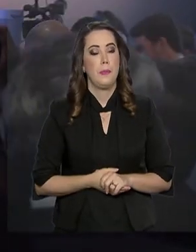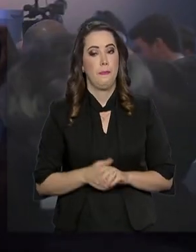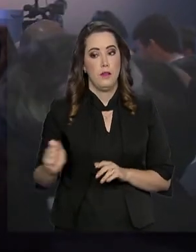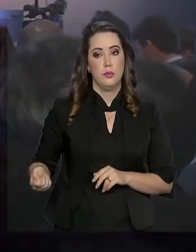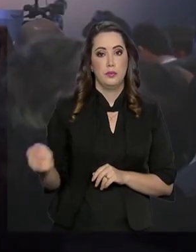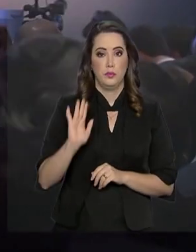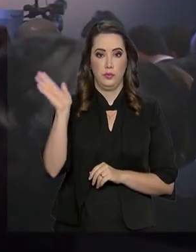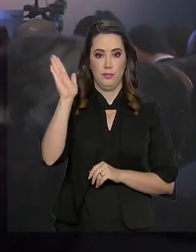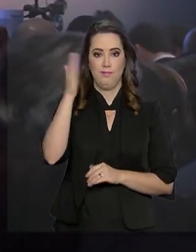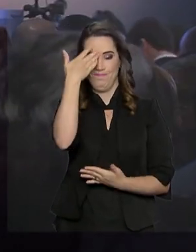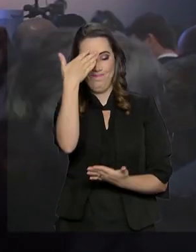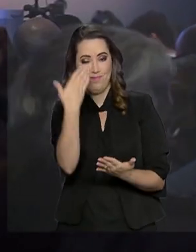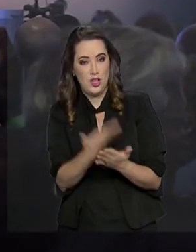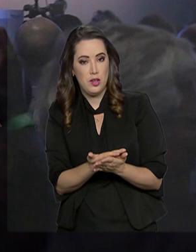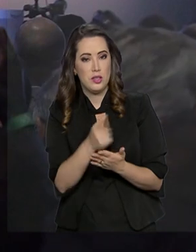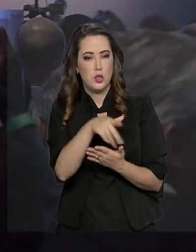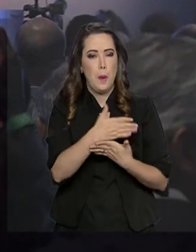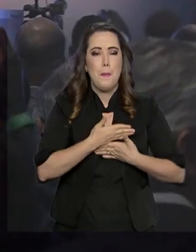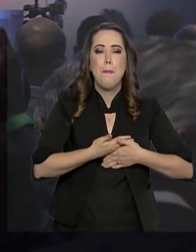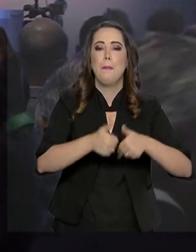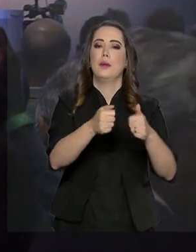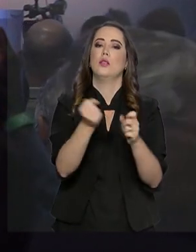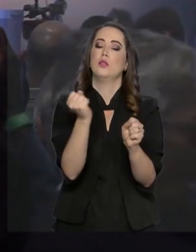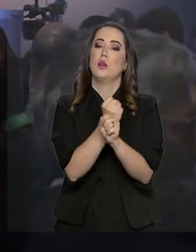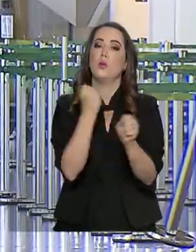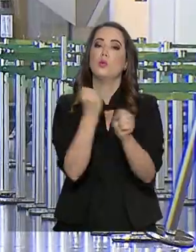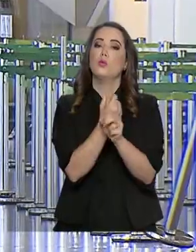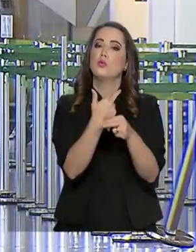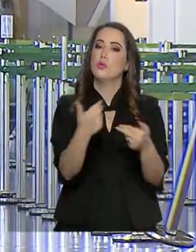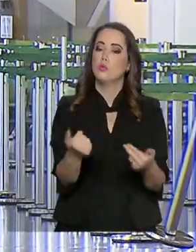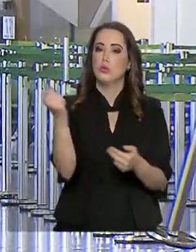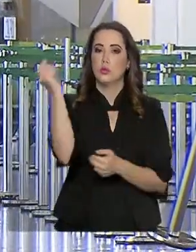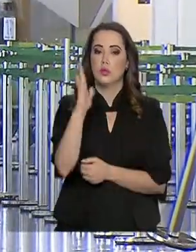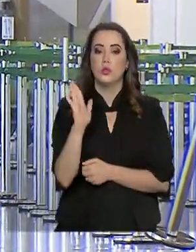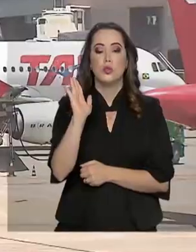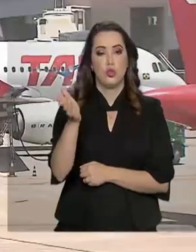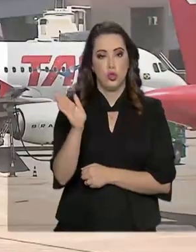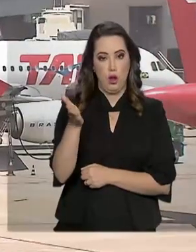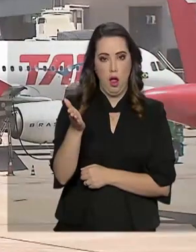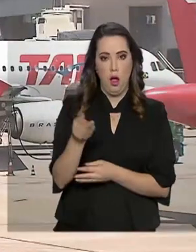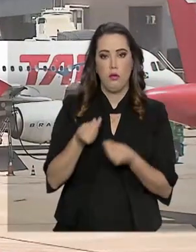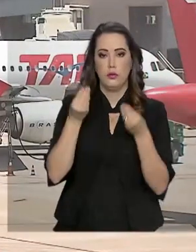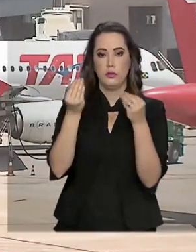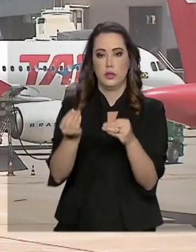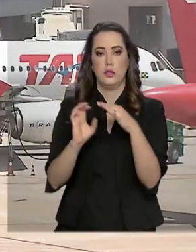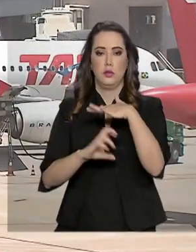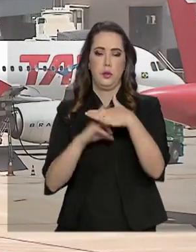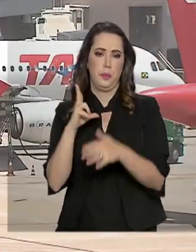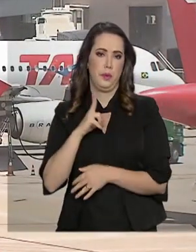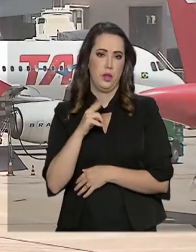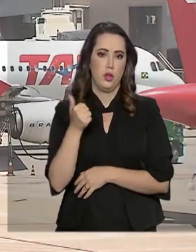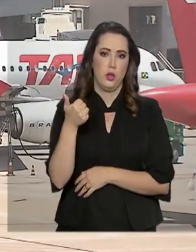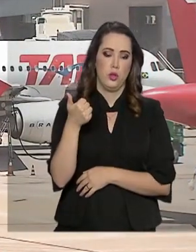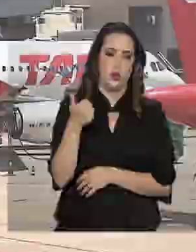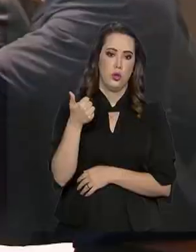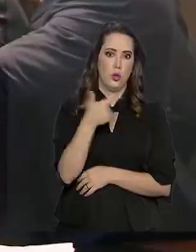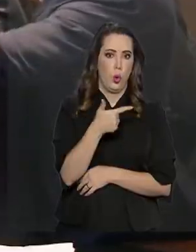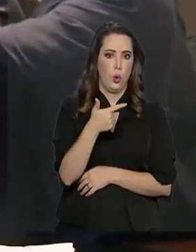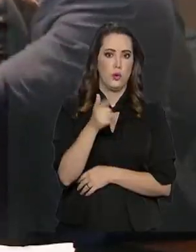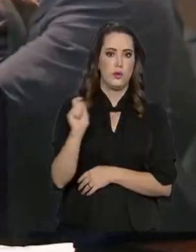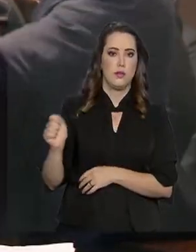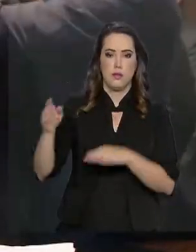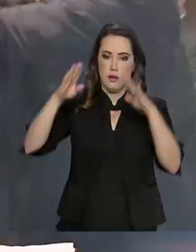são a grande aposta para melhorar a infraestrutura brasileira. Já foram concedidos à iniciativa privada 12 aeroportos.